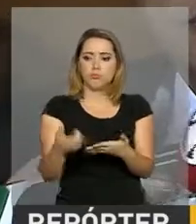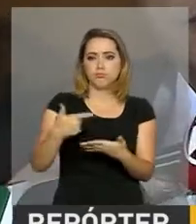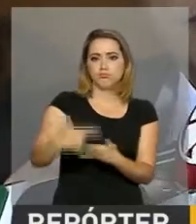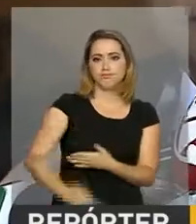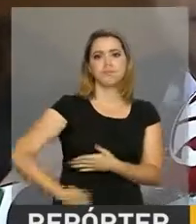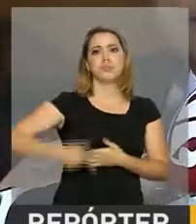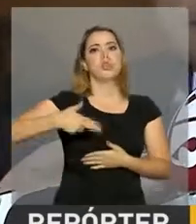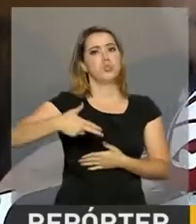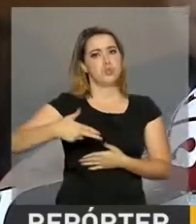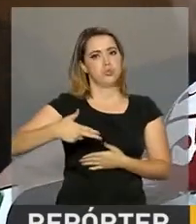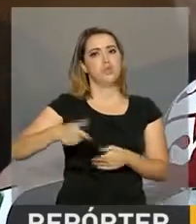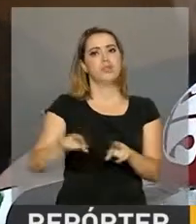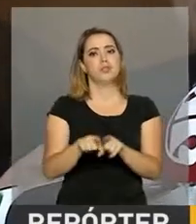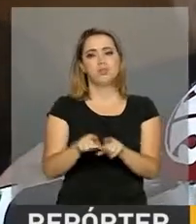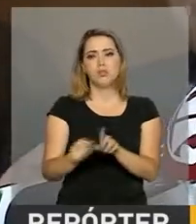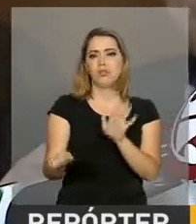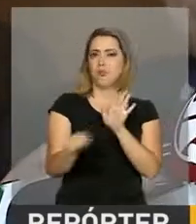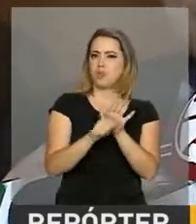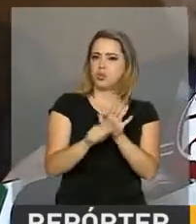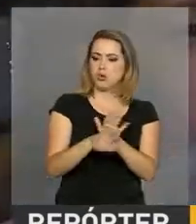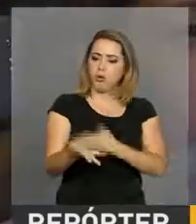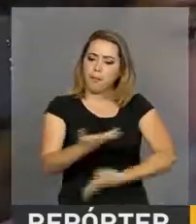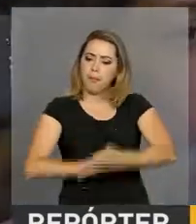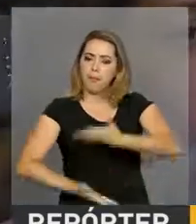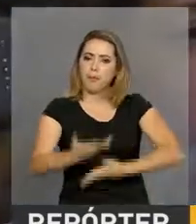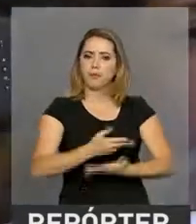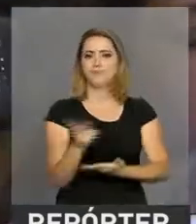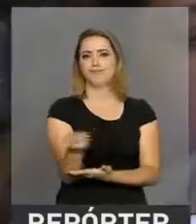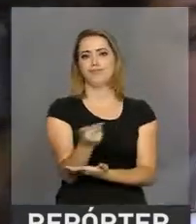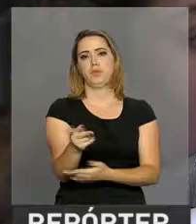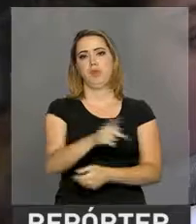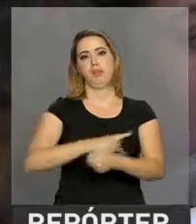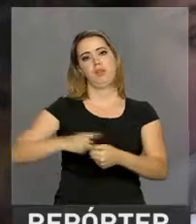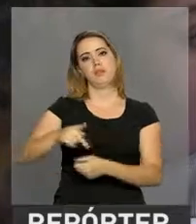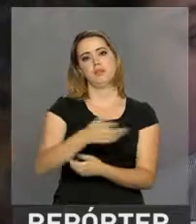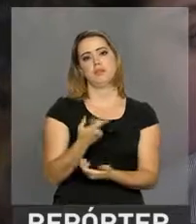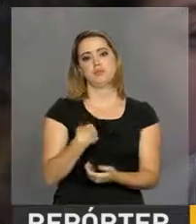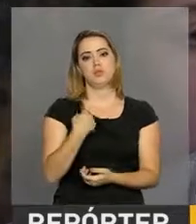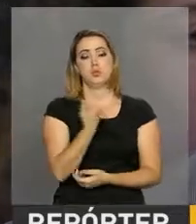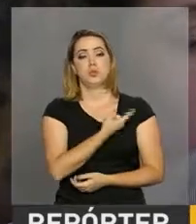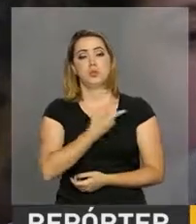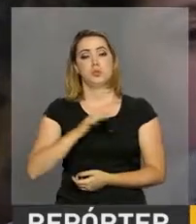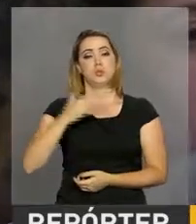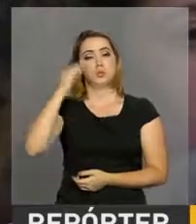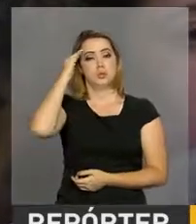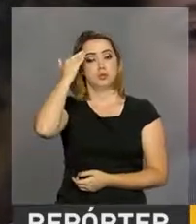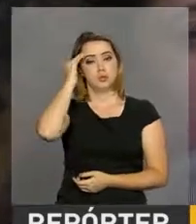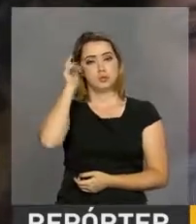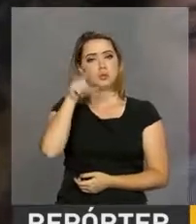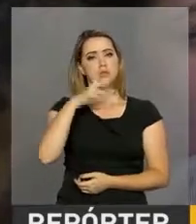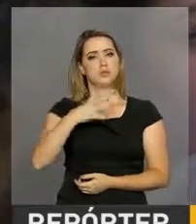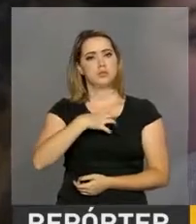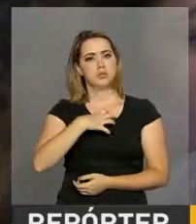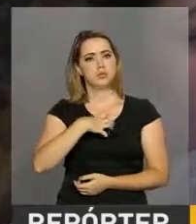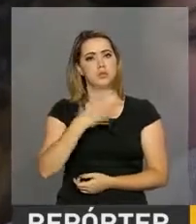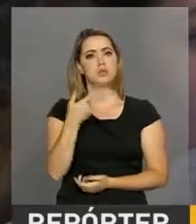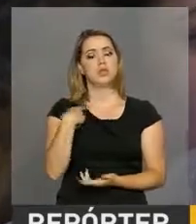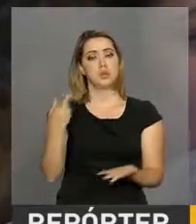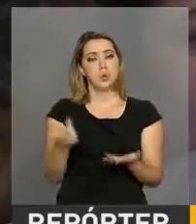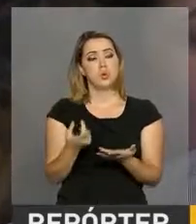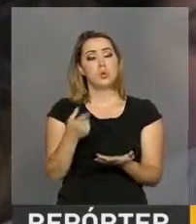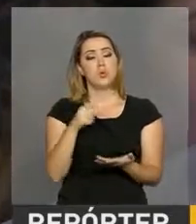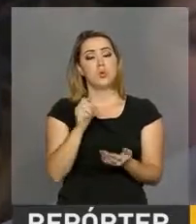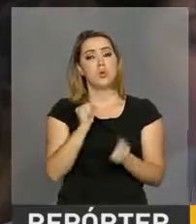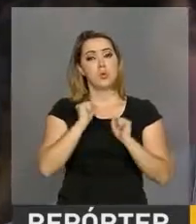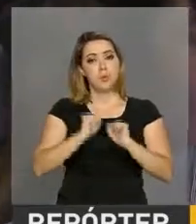sim ser integrada nós temos que criar a rede de inteligência entendemos que há um sentimento unânime que o que alimenta o crime organizado